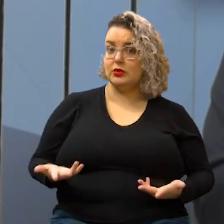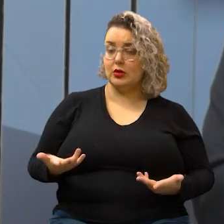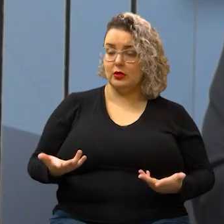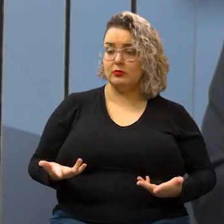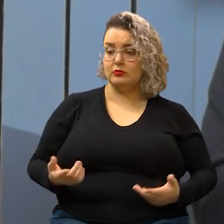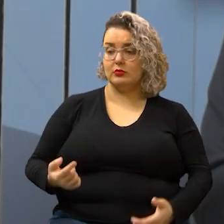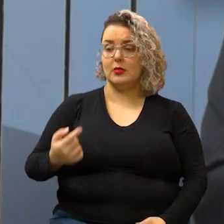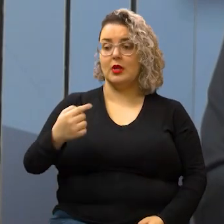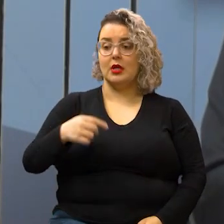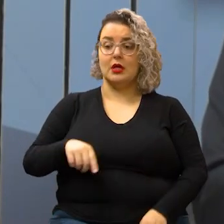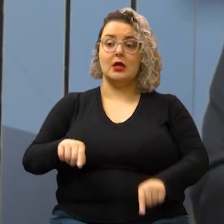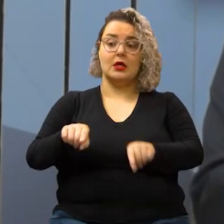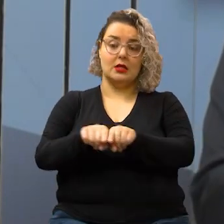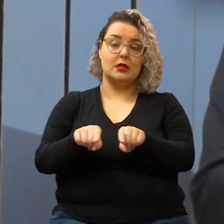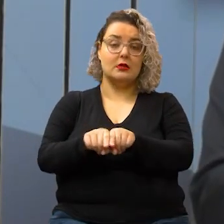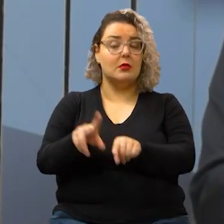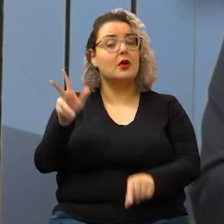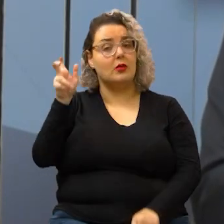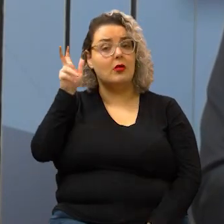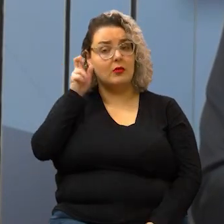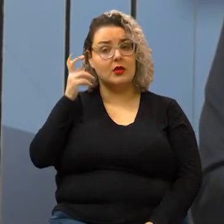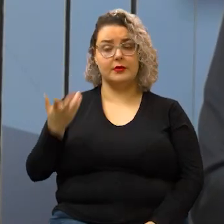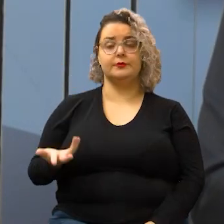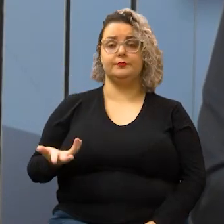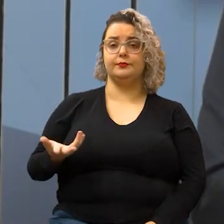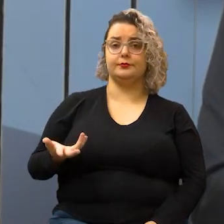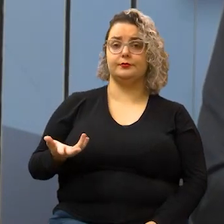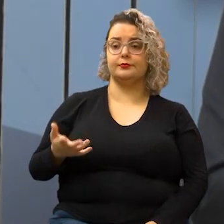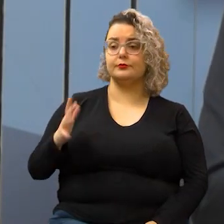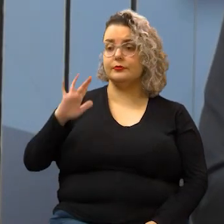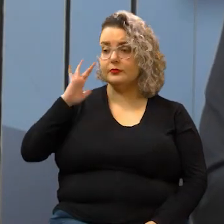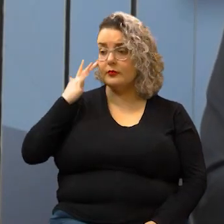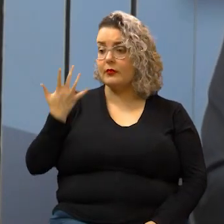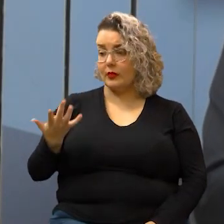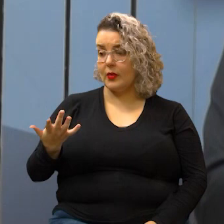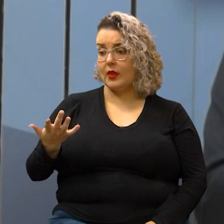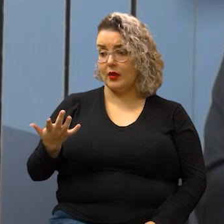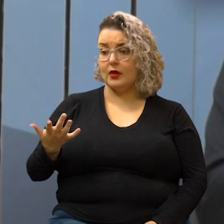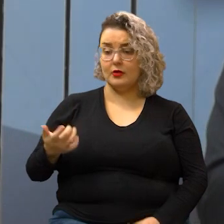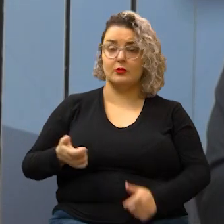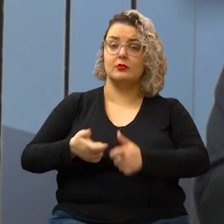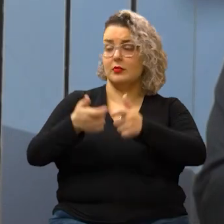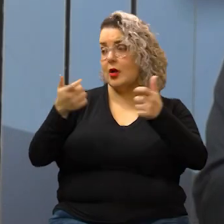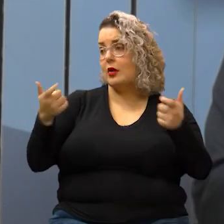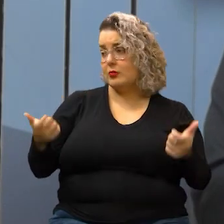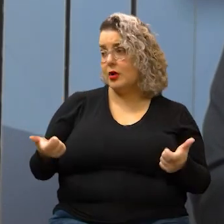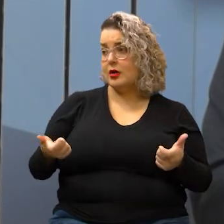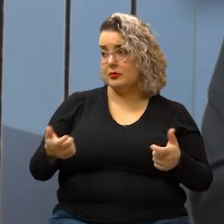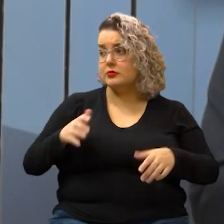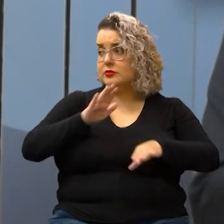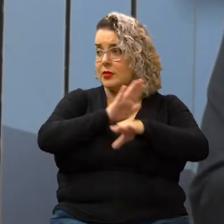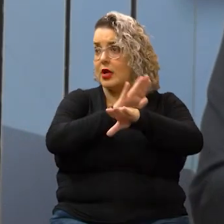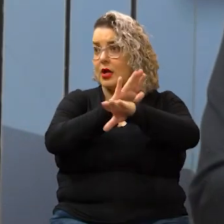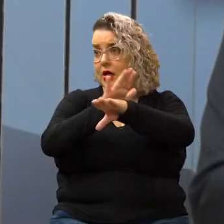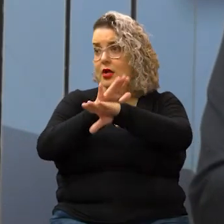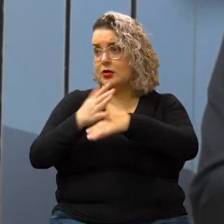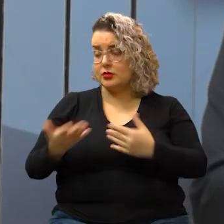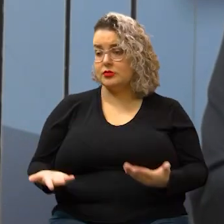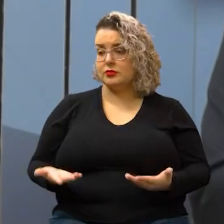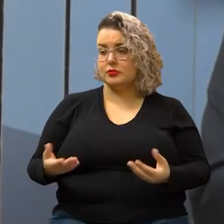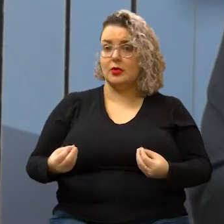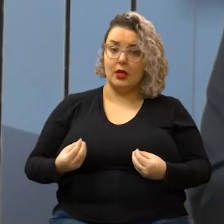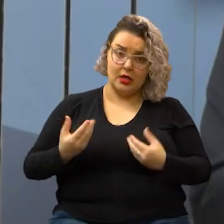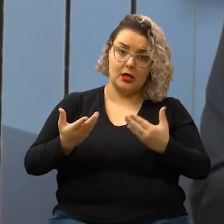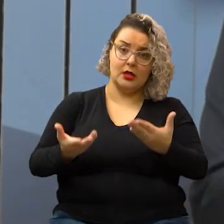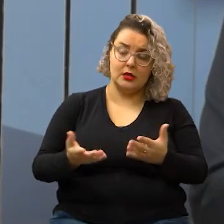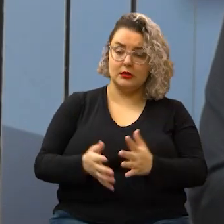e ouvi-los também, que acho que eles têm uma grande contribuição a dar,